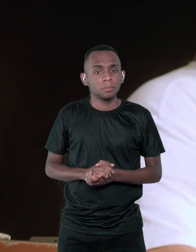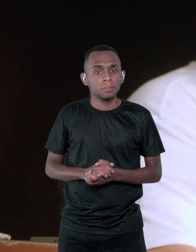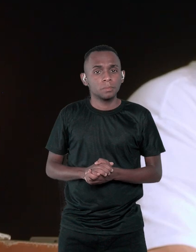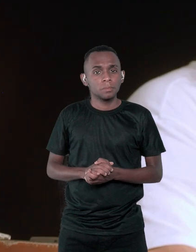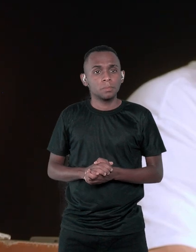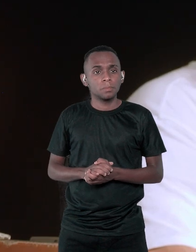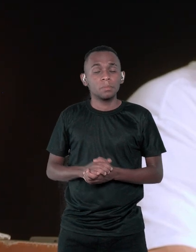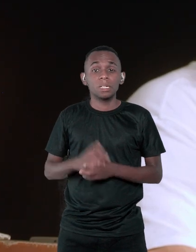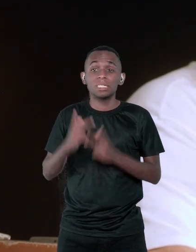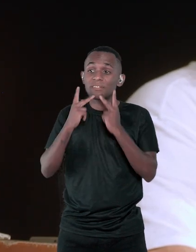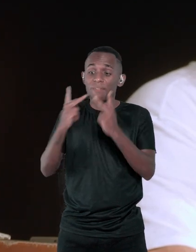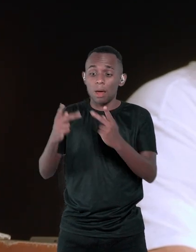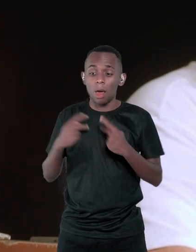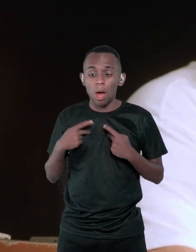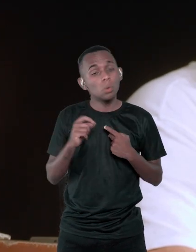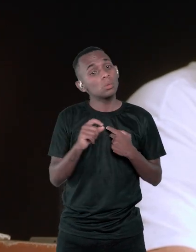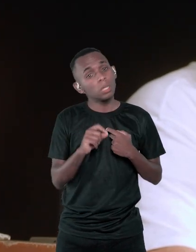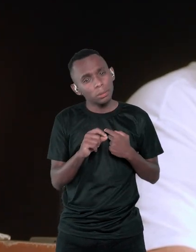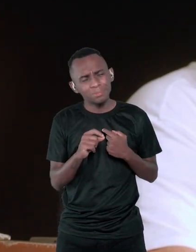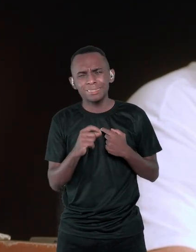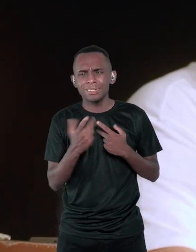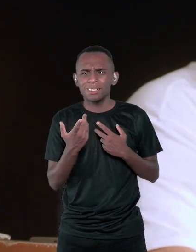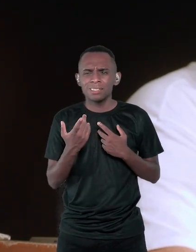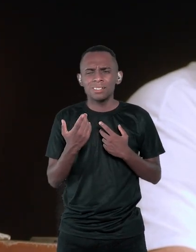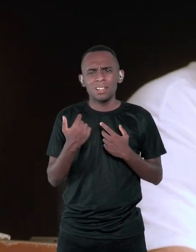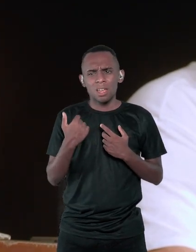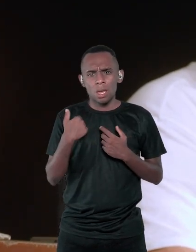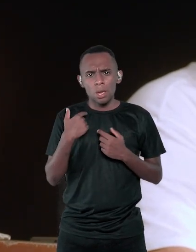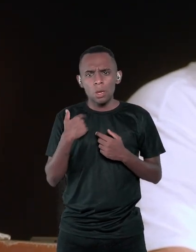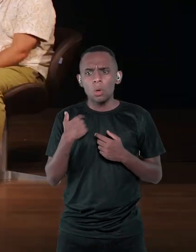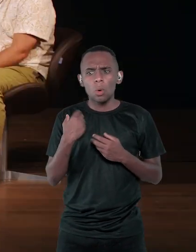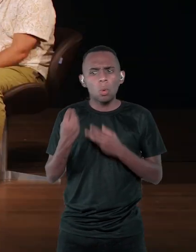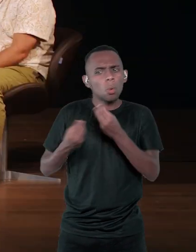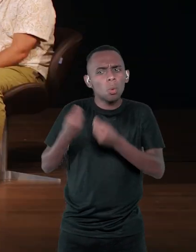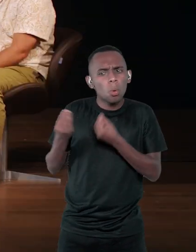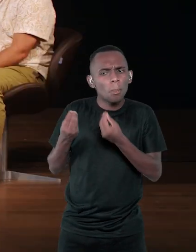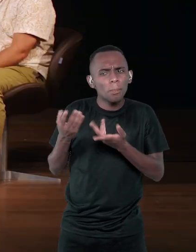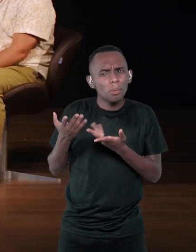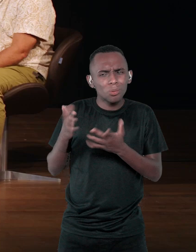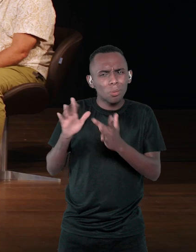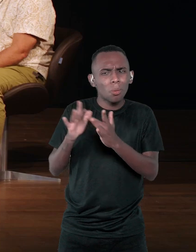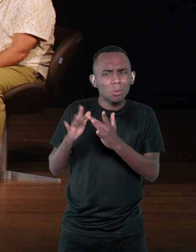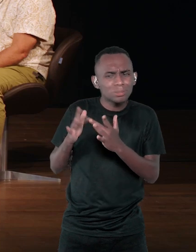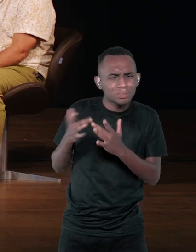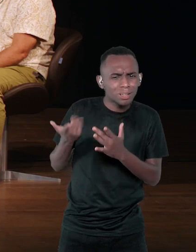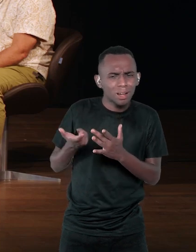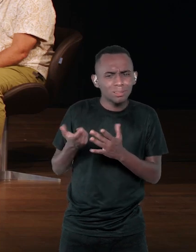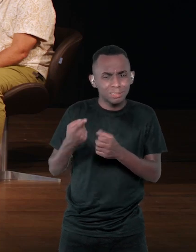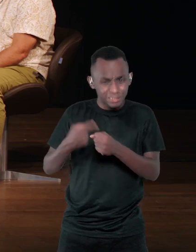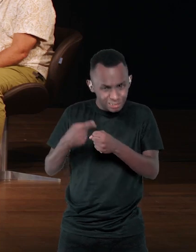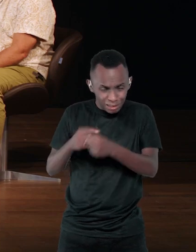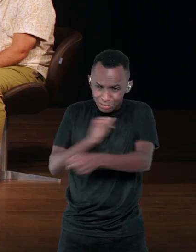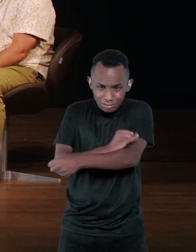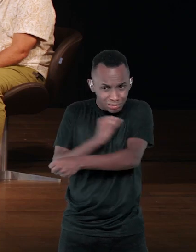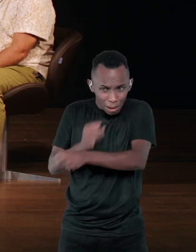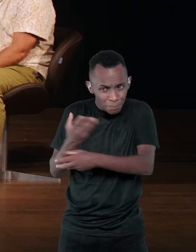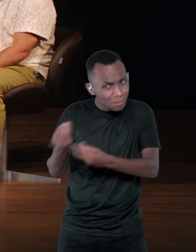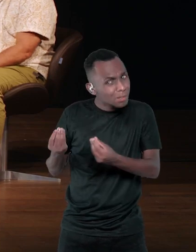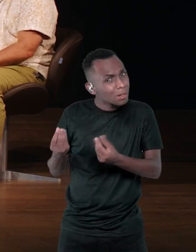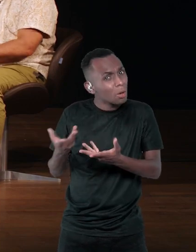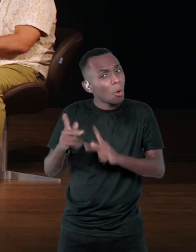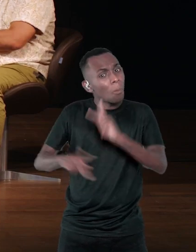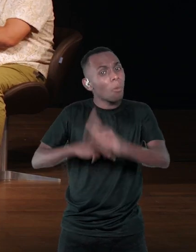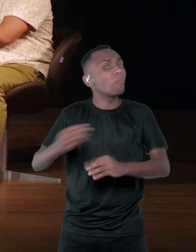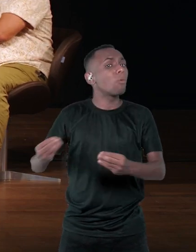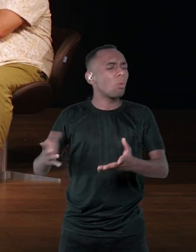eles vieram me falar, falaram assim, Silvana, você não sabe com quem você está lidando, não. Você não sabe quem é Itabira, não. Eu falei, eu não sei mesmo. Como